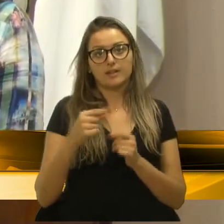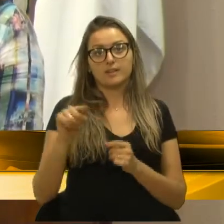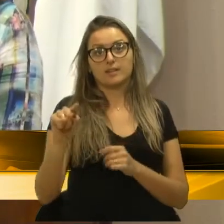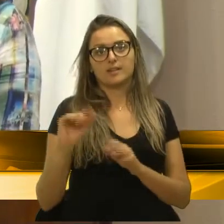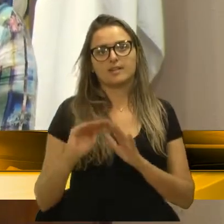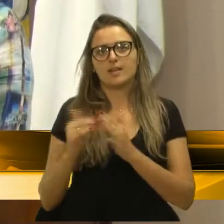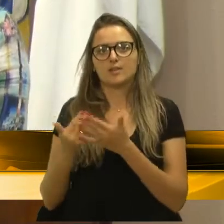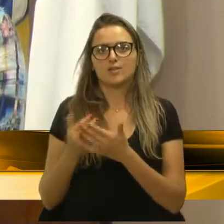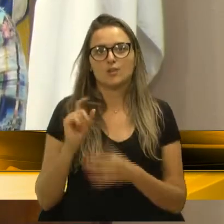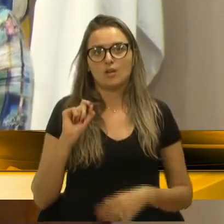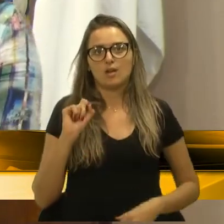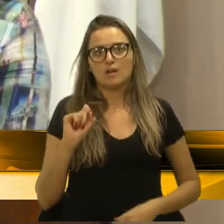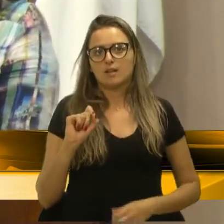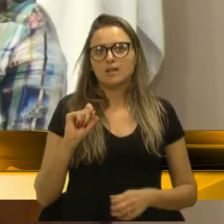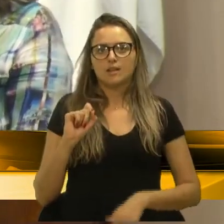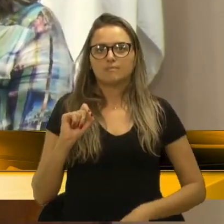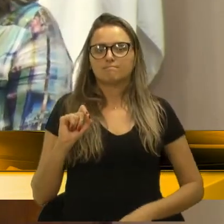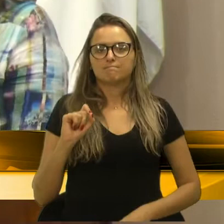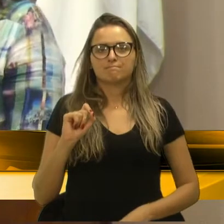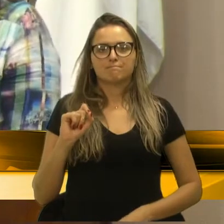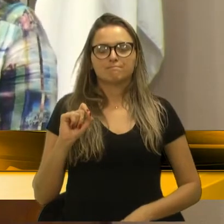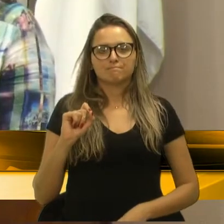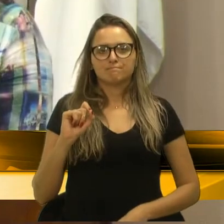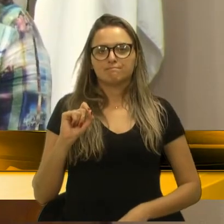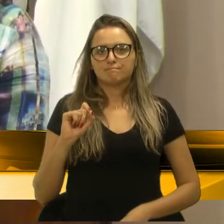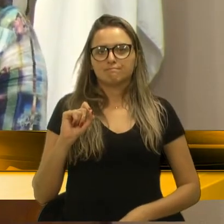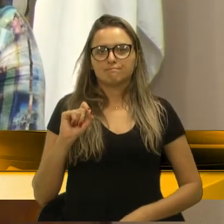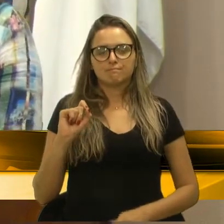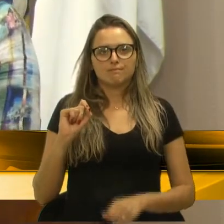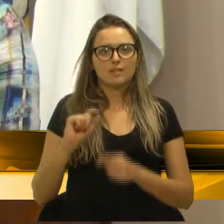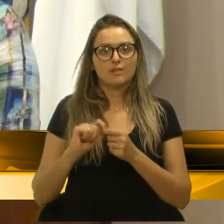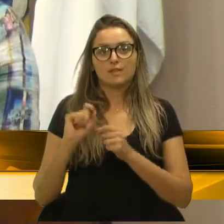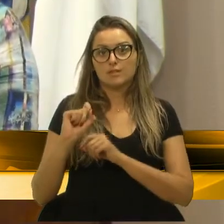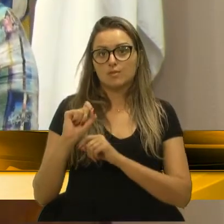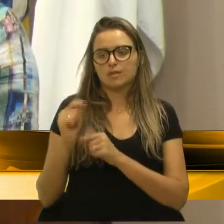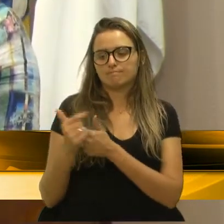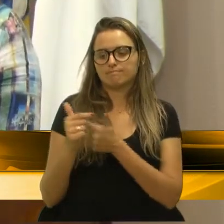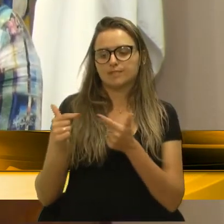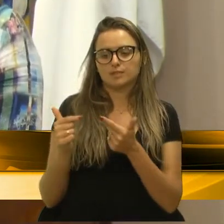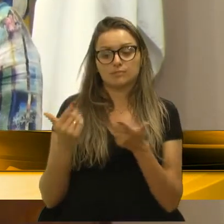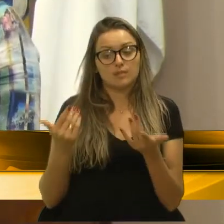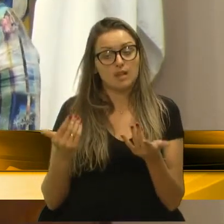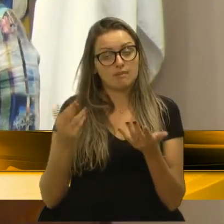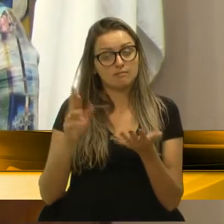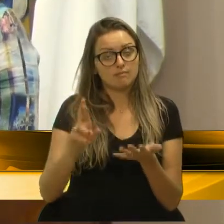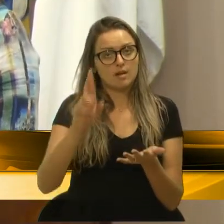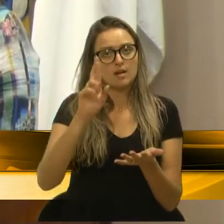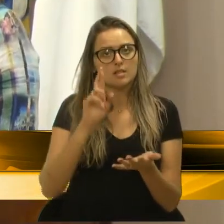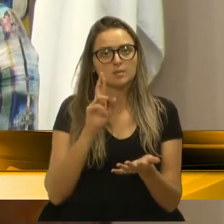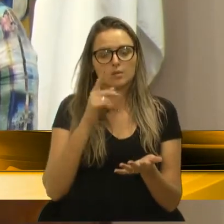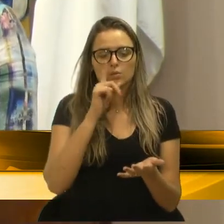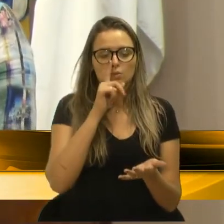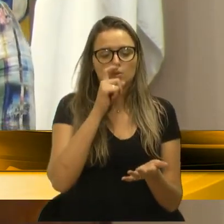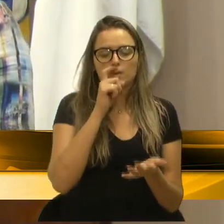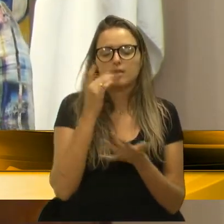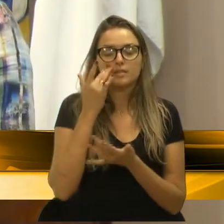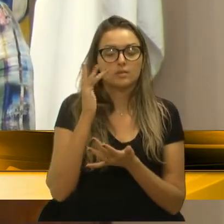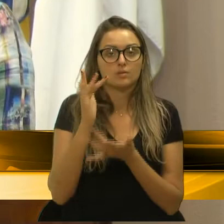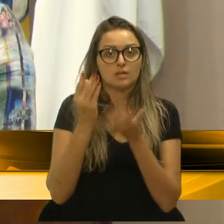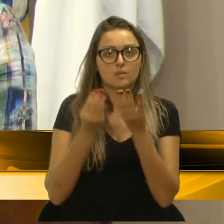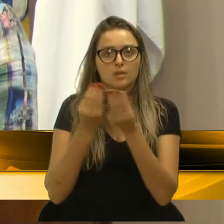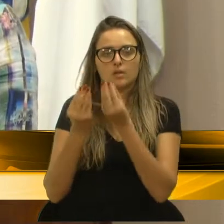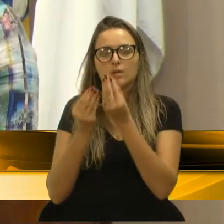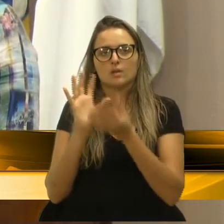o quê? Então, é um problema muito sério e, a princípio, não tem uma perspectiva, os pais não sabem como isso vai se